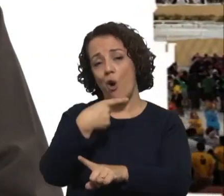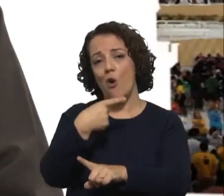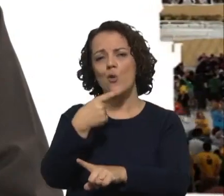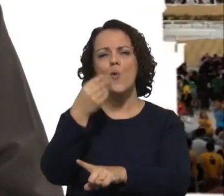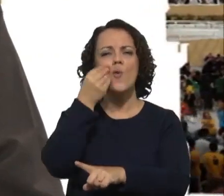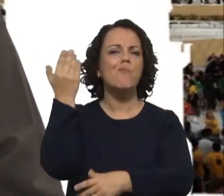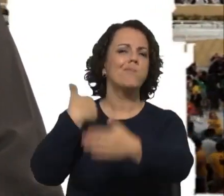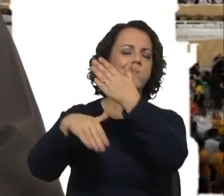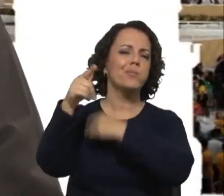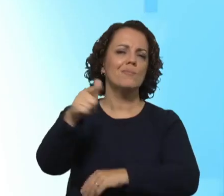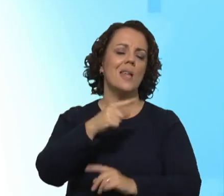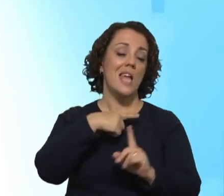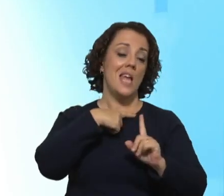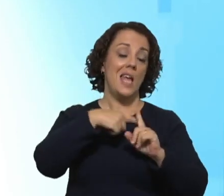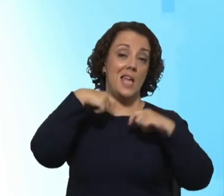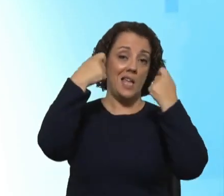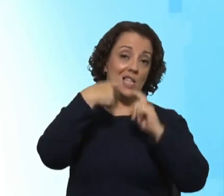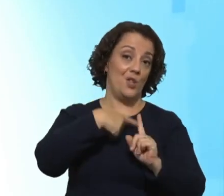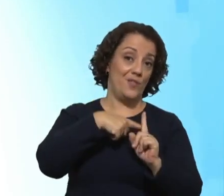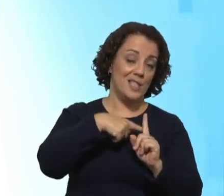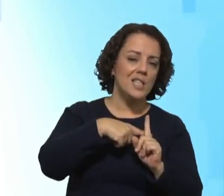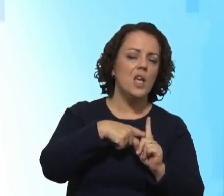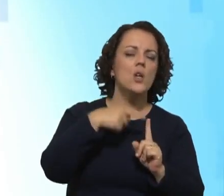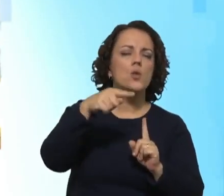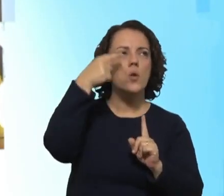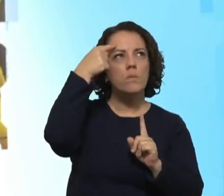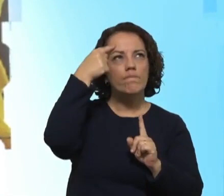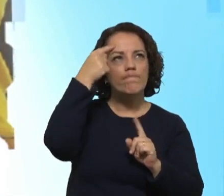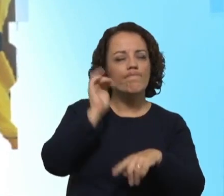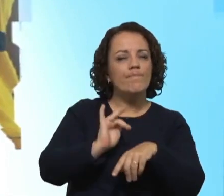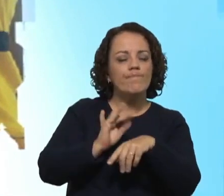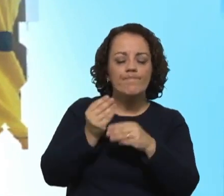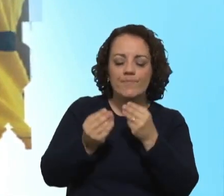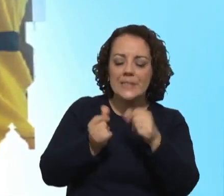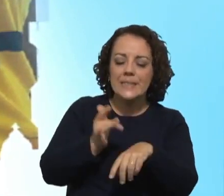esta intuição, a representar este nascimento de Jesus,